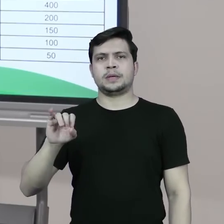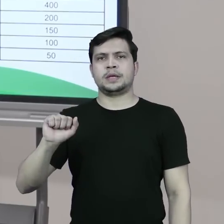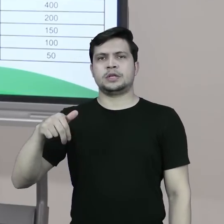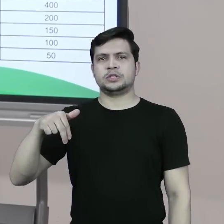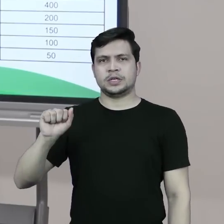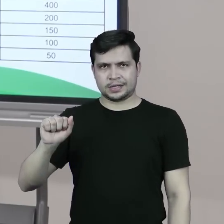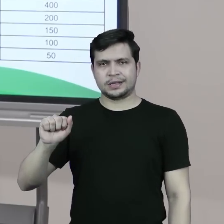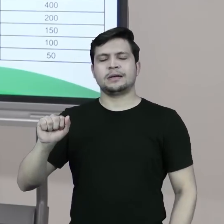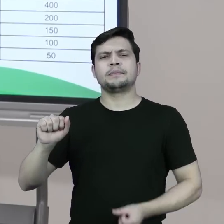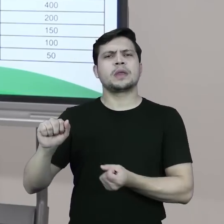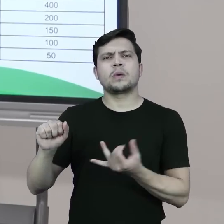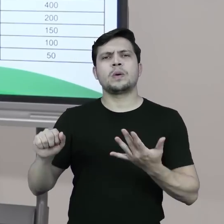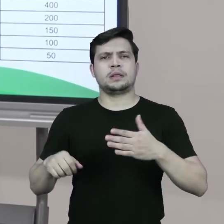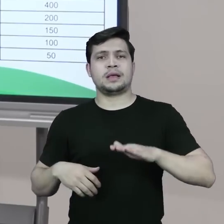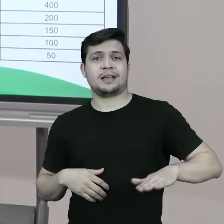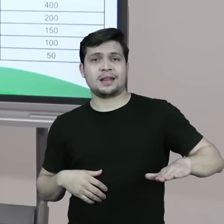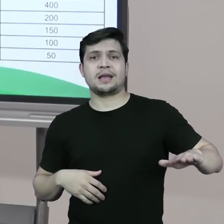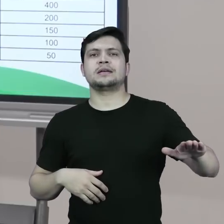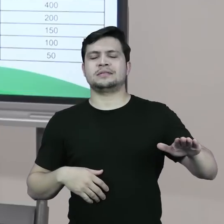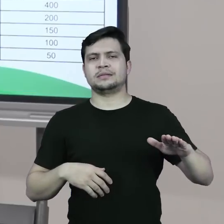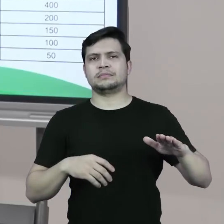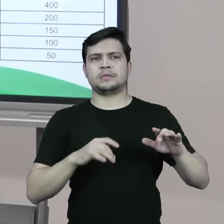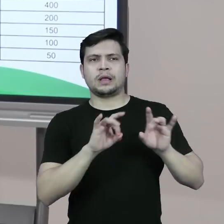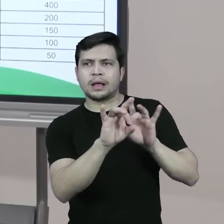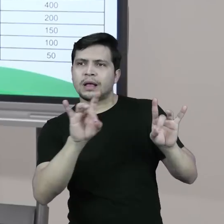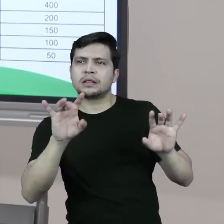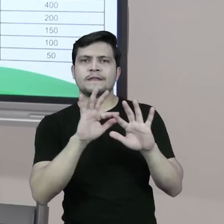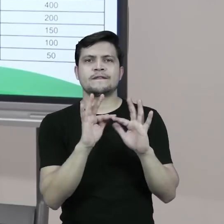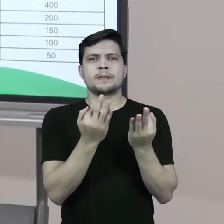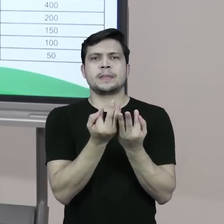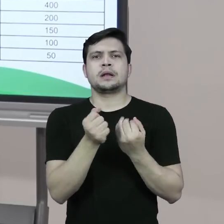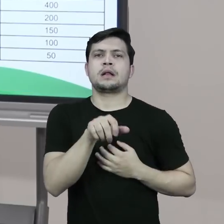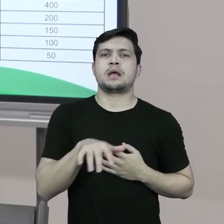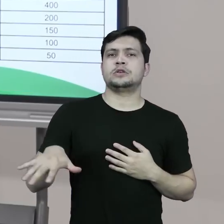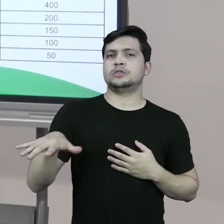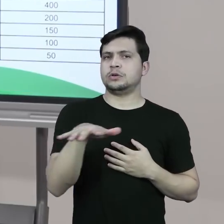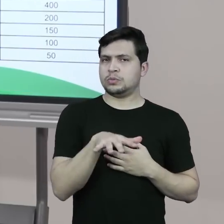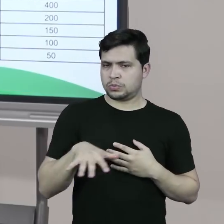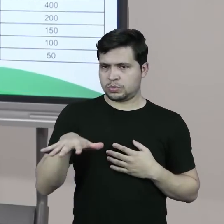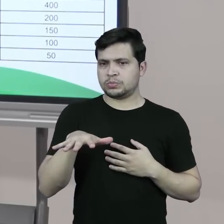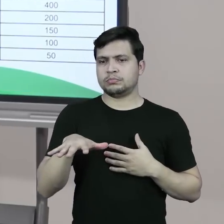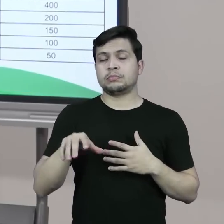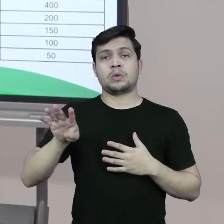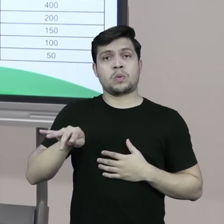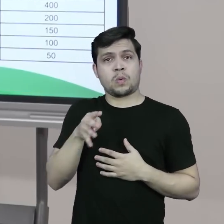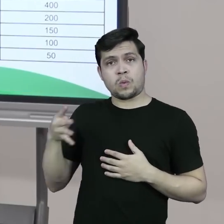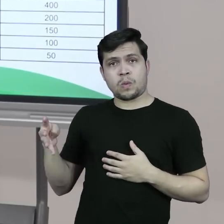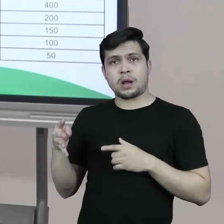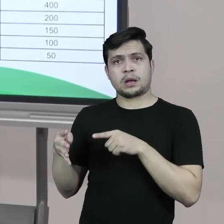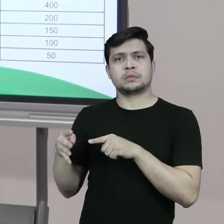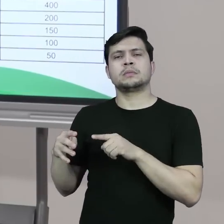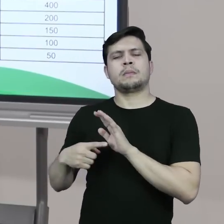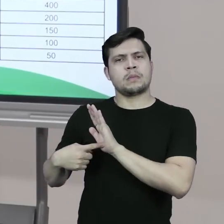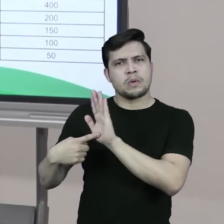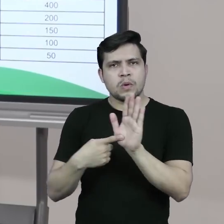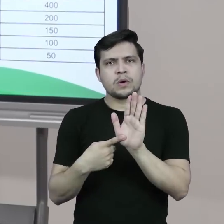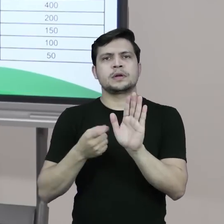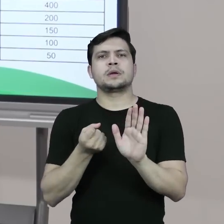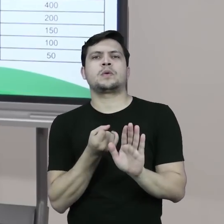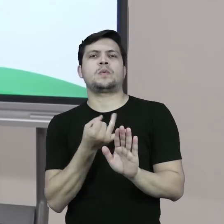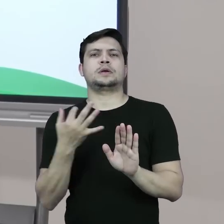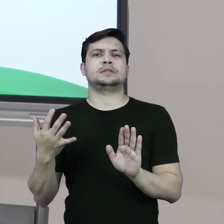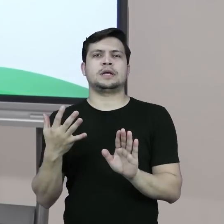falei, ele não vai nos dar o valor em ordem crescente, mas o professor já está em ordem crescente, está os anos, não os